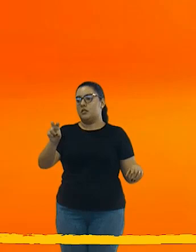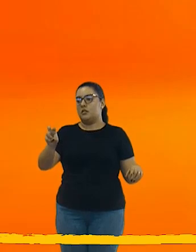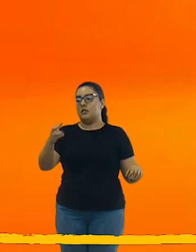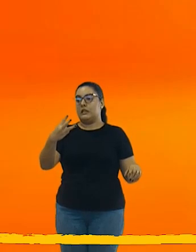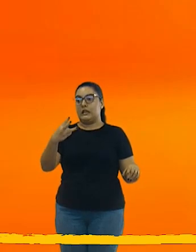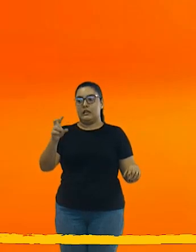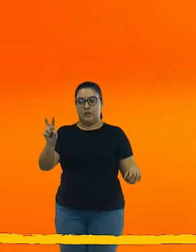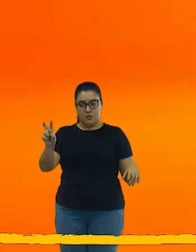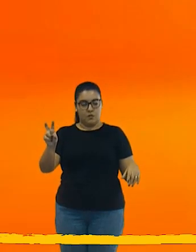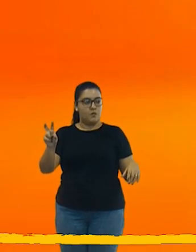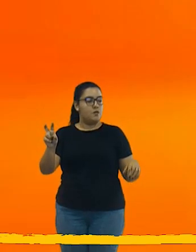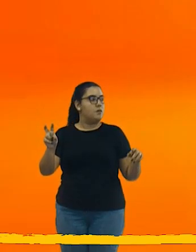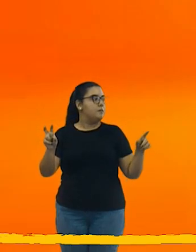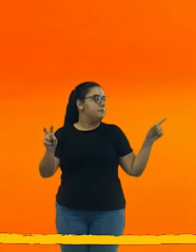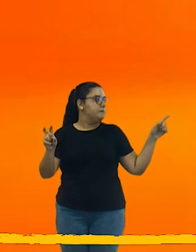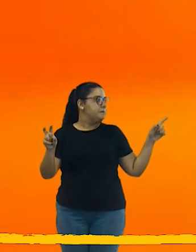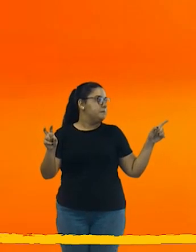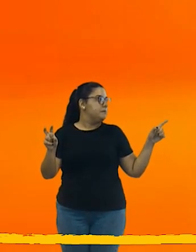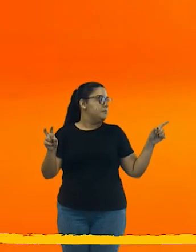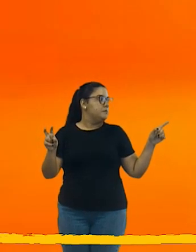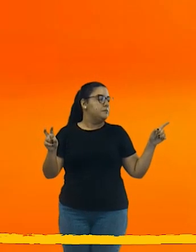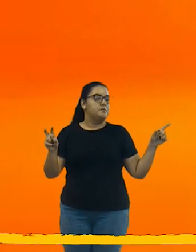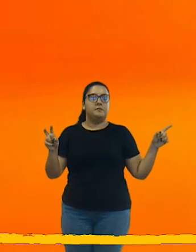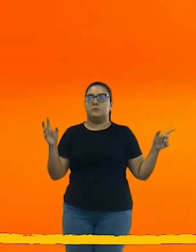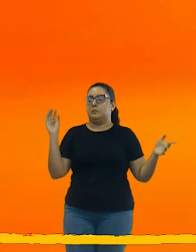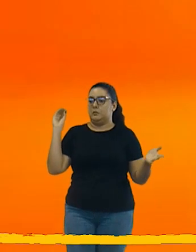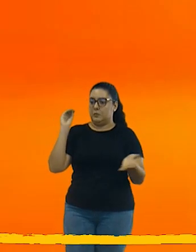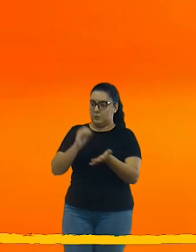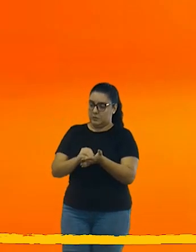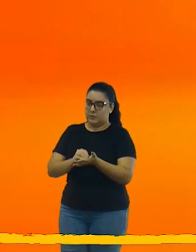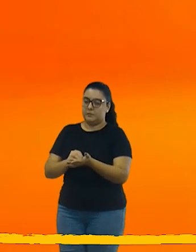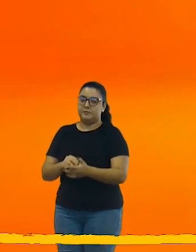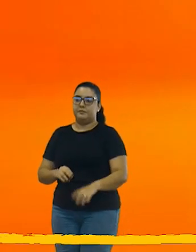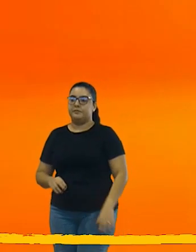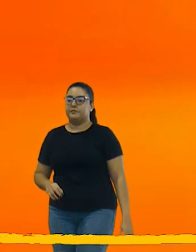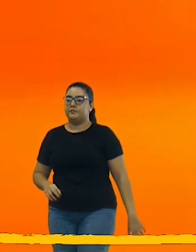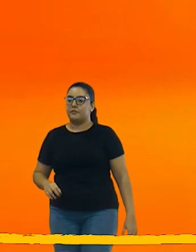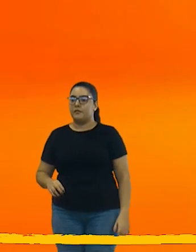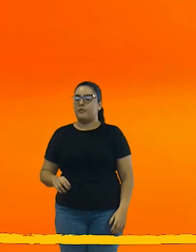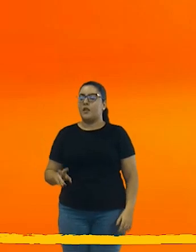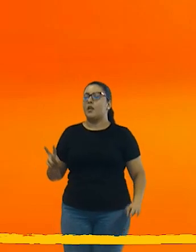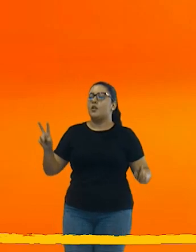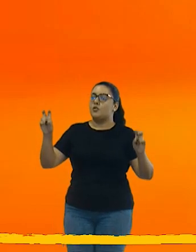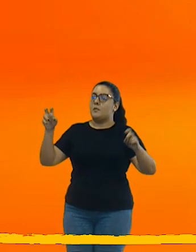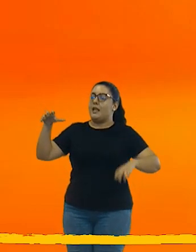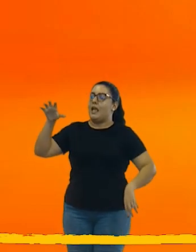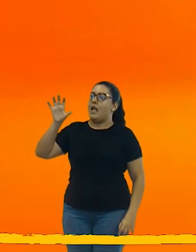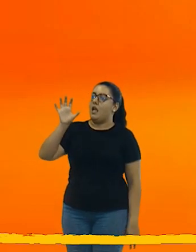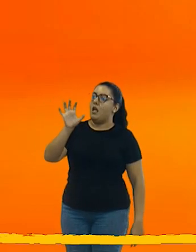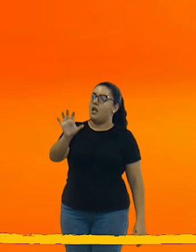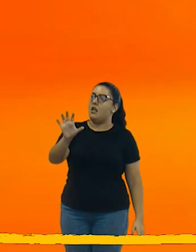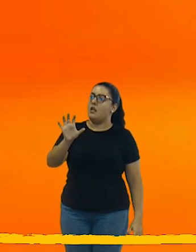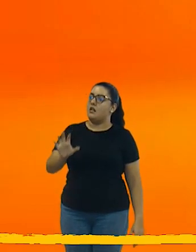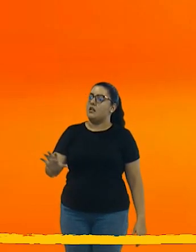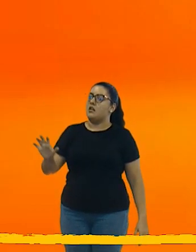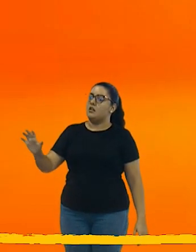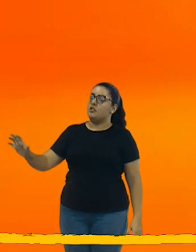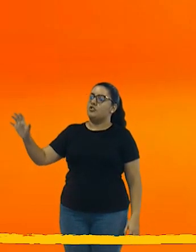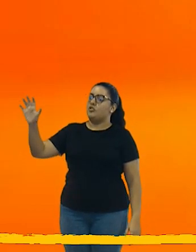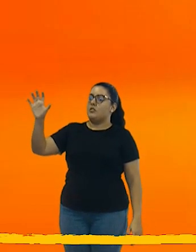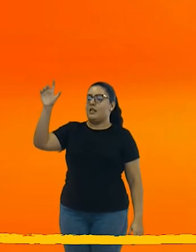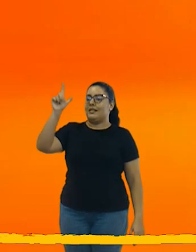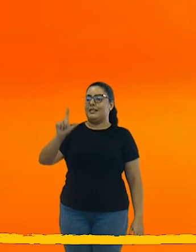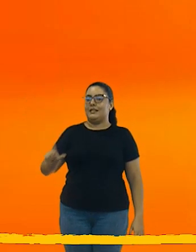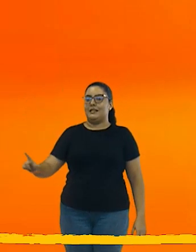comigo, simples e rápido. Colocasse assim: o regionalismo na